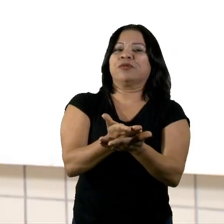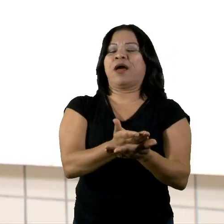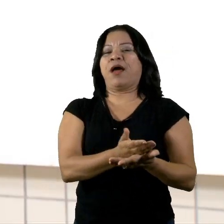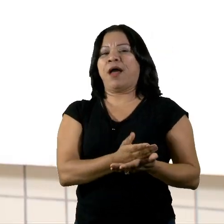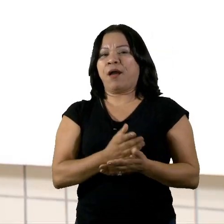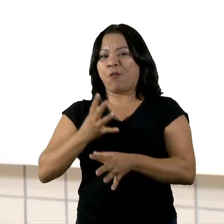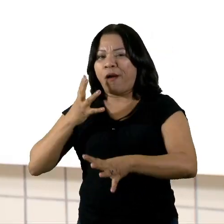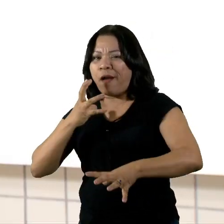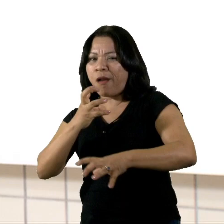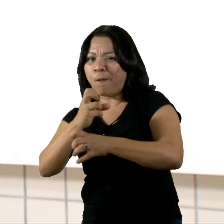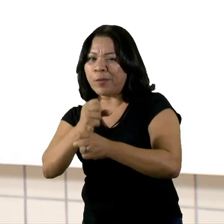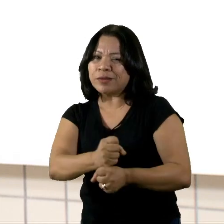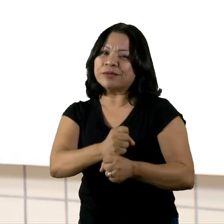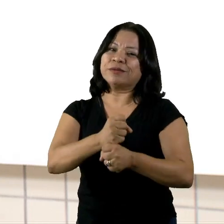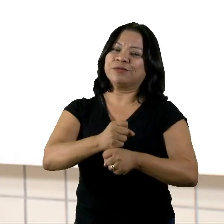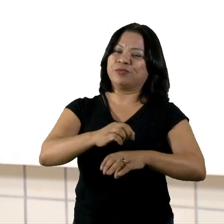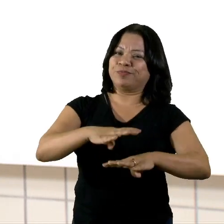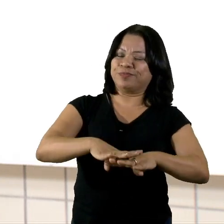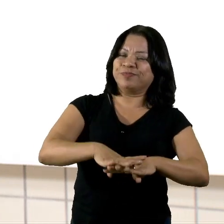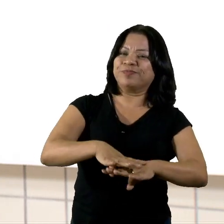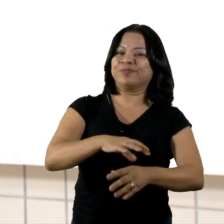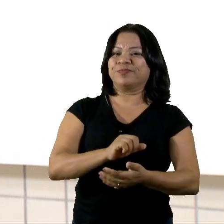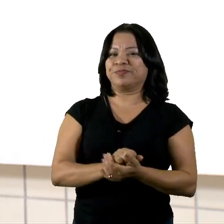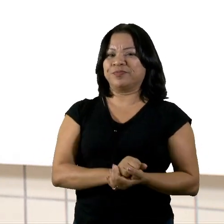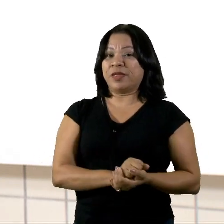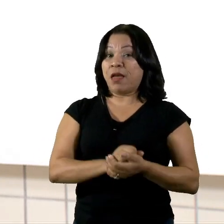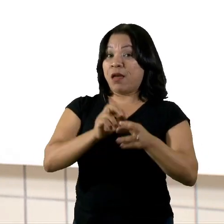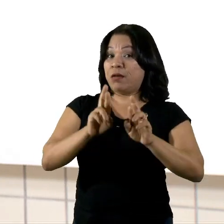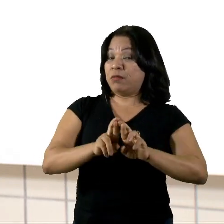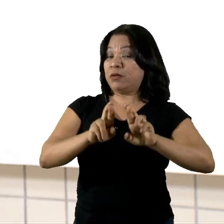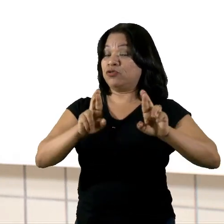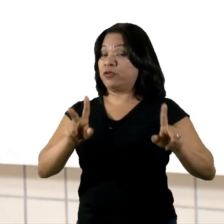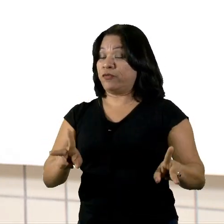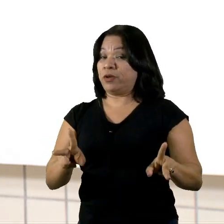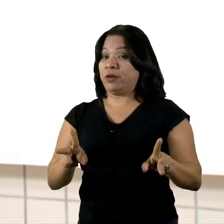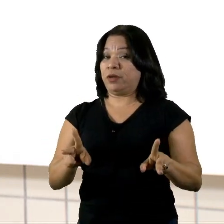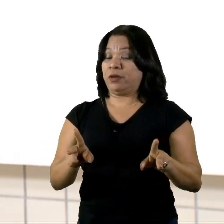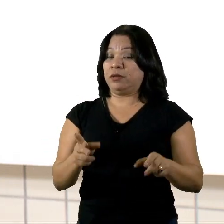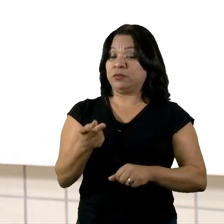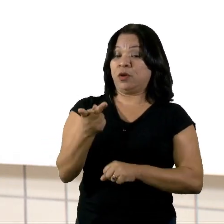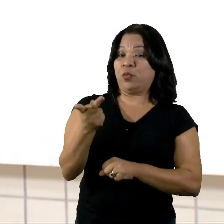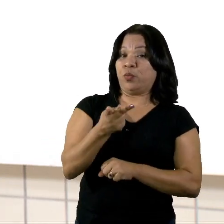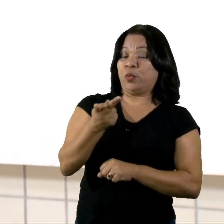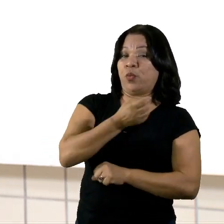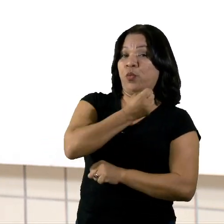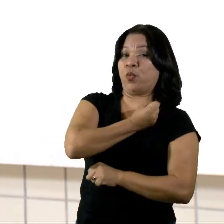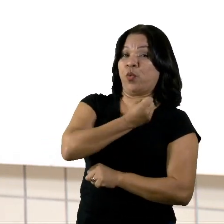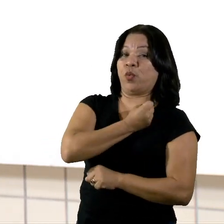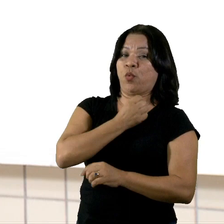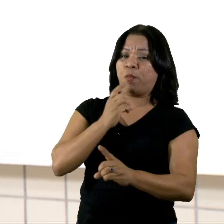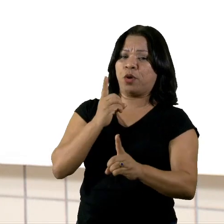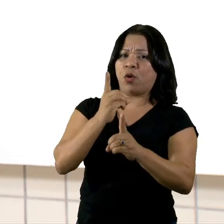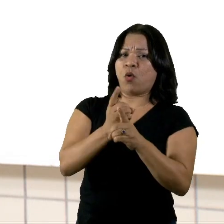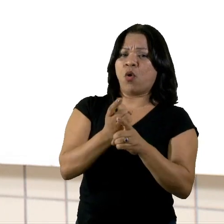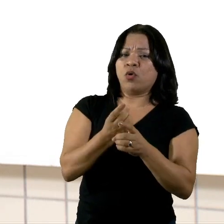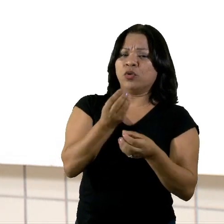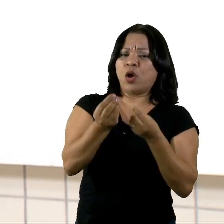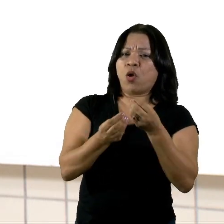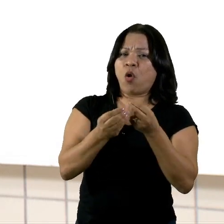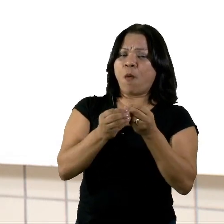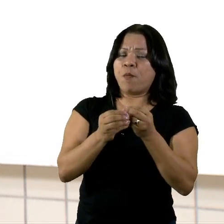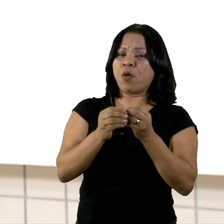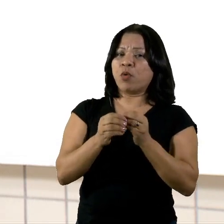aritméticas. E a diferença entre dois números, você encontra quando você faz a subtração de dois